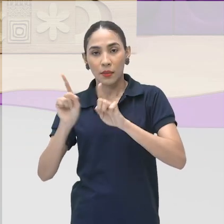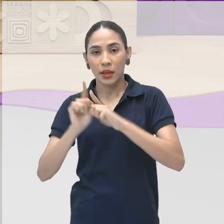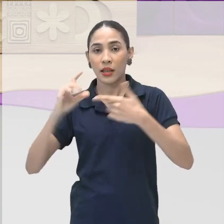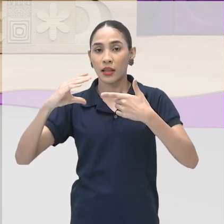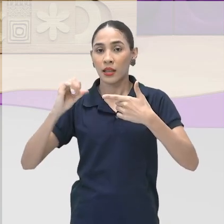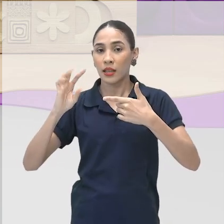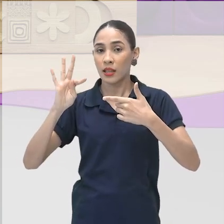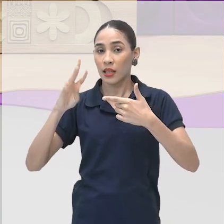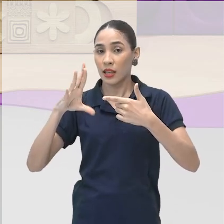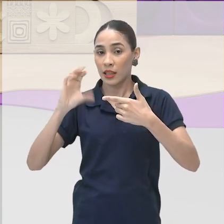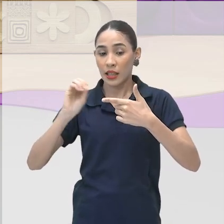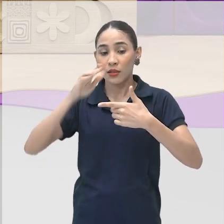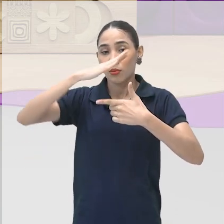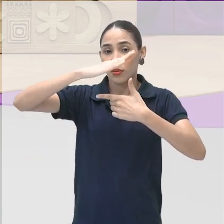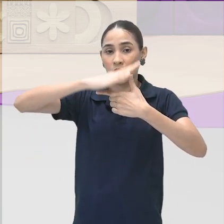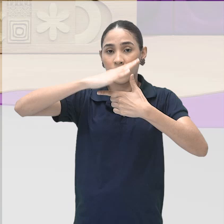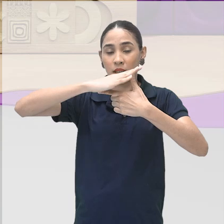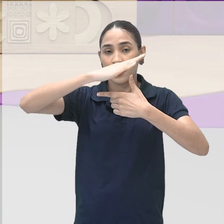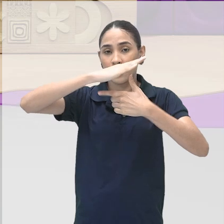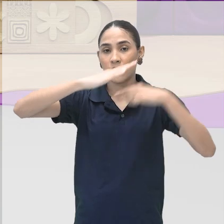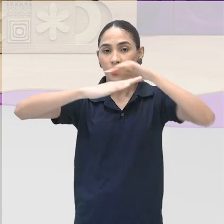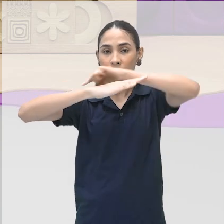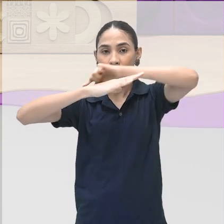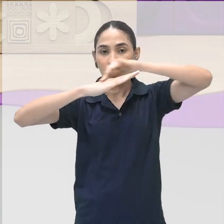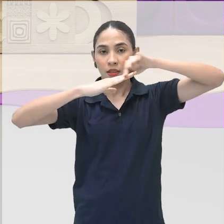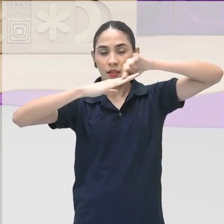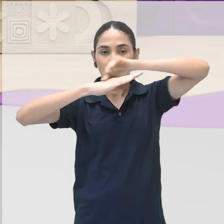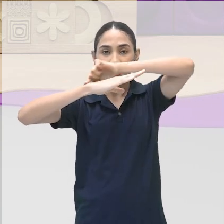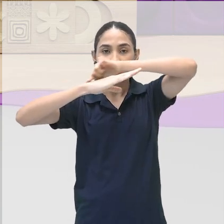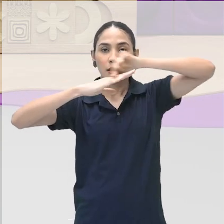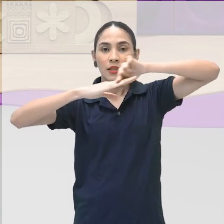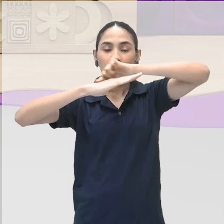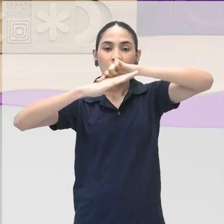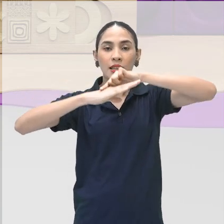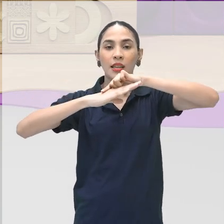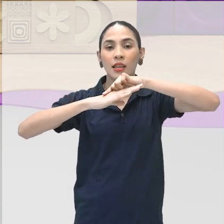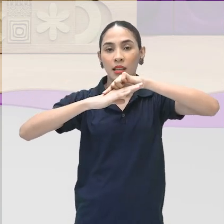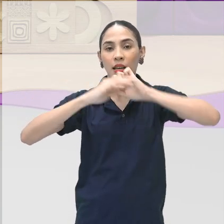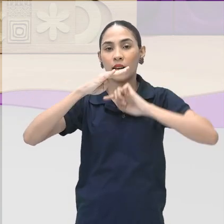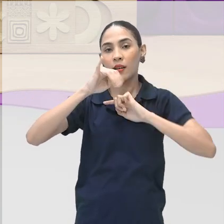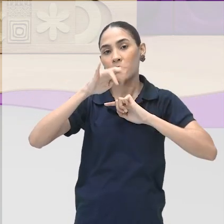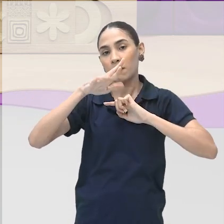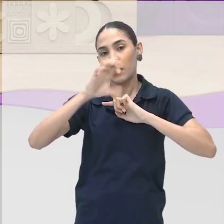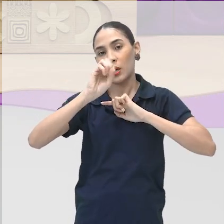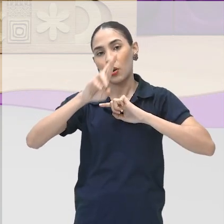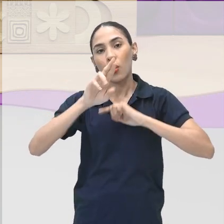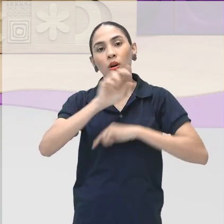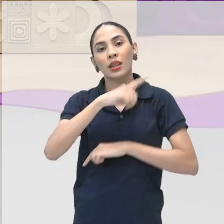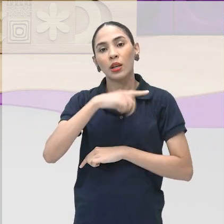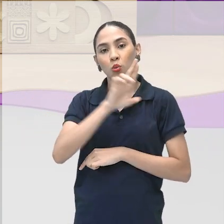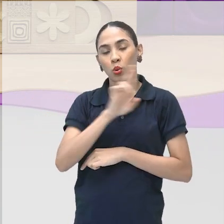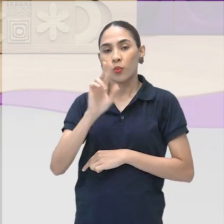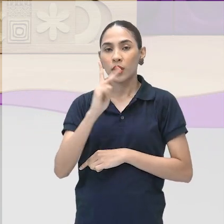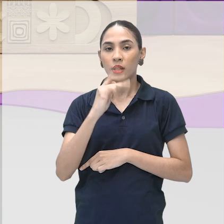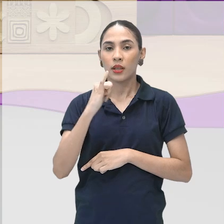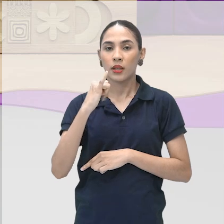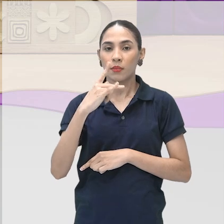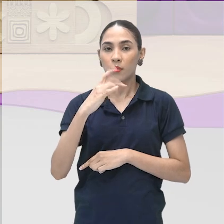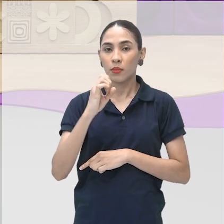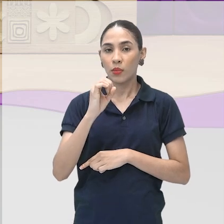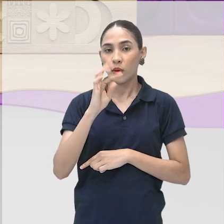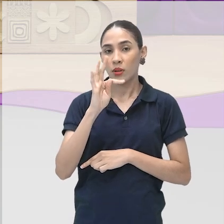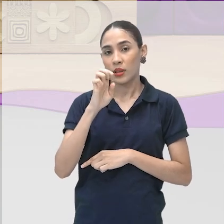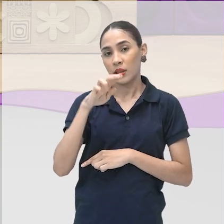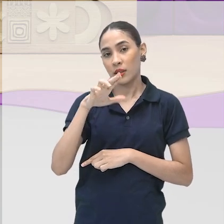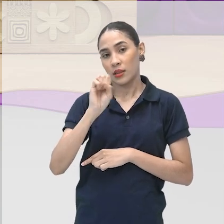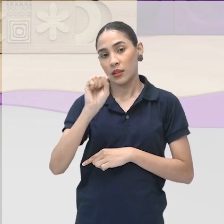cateto, e esse outro lado aqui, que é o lado maior de um triângulo retângulo, ele é chamado de hipotenusa. Então,